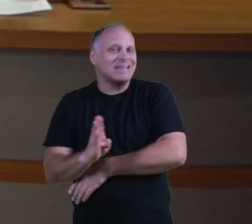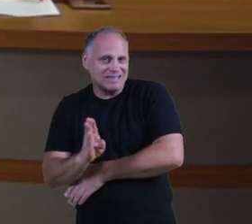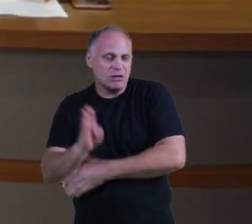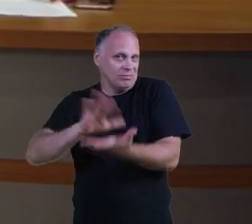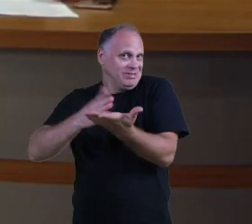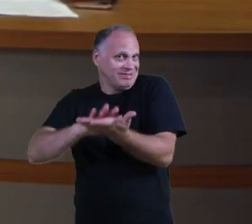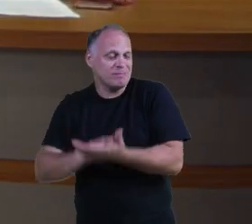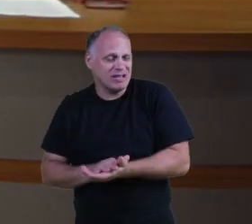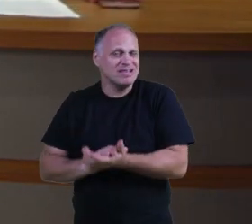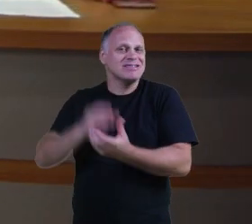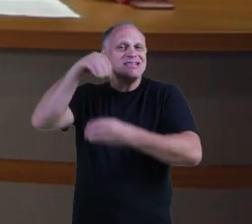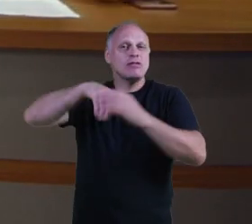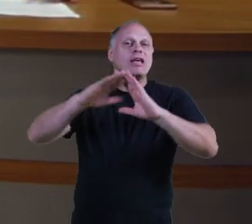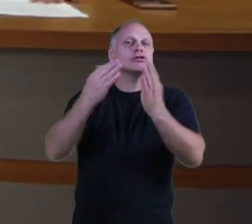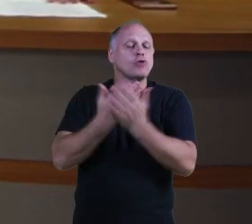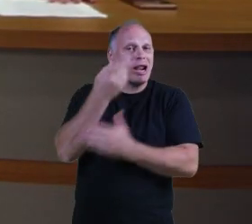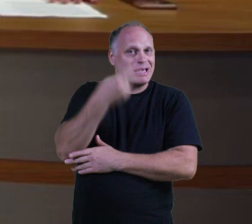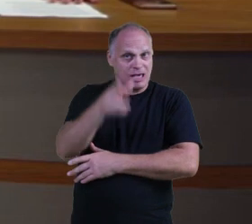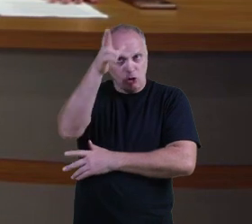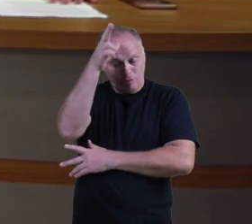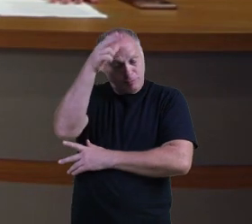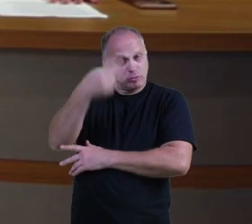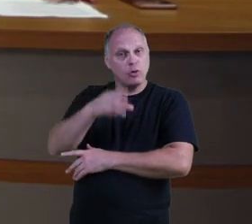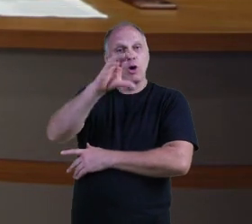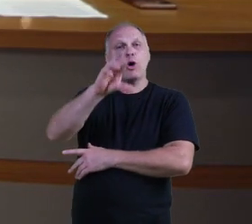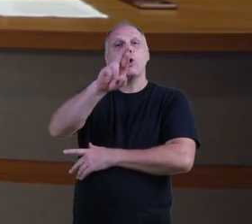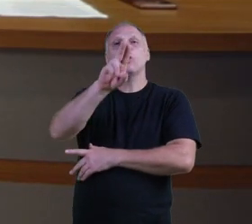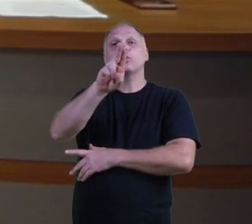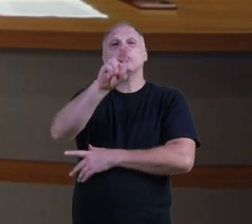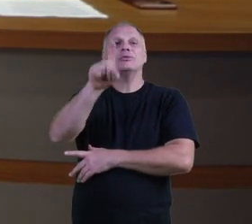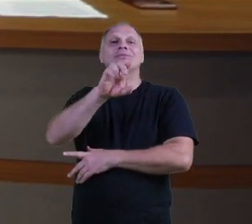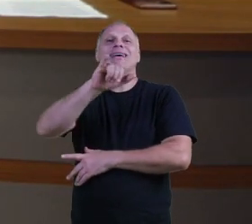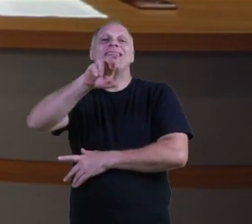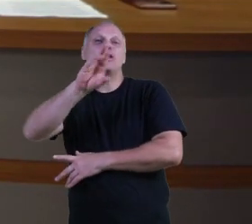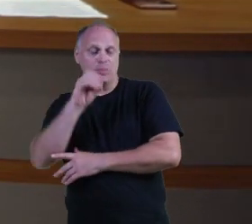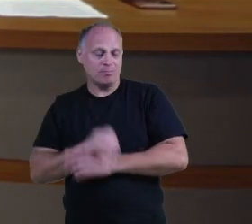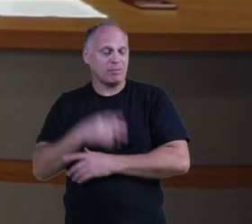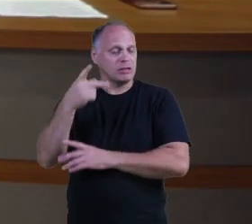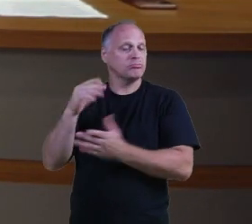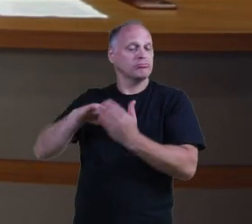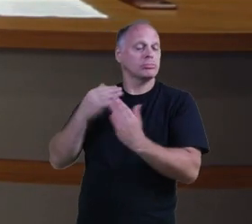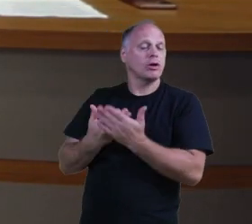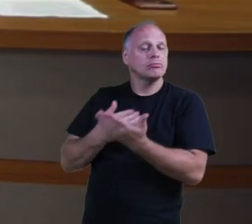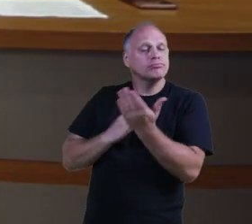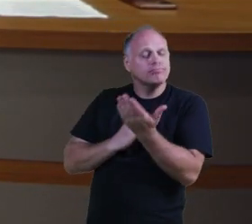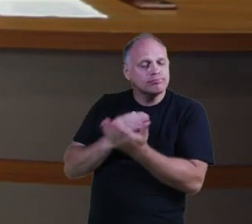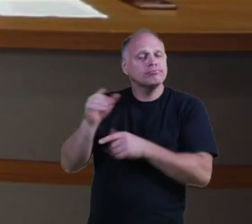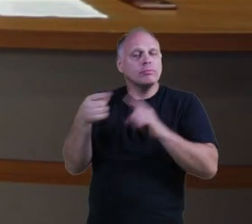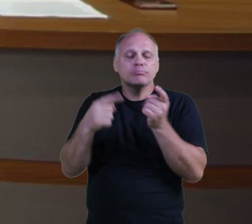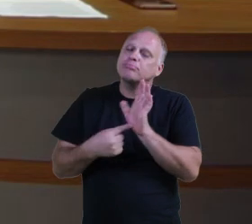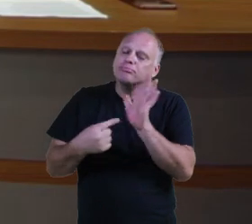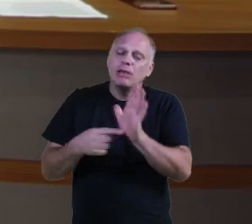Ali a gente formou o grupo Brasil Moreno. Foi formado dentro do Cruzeiro. E